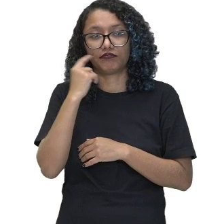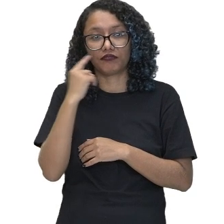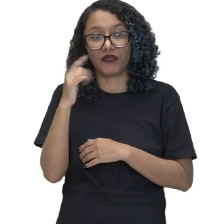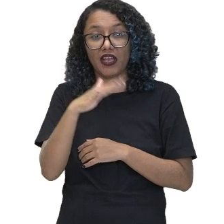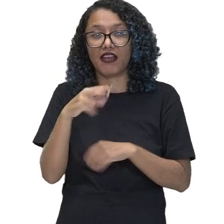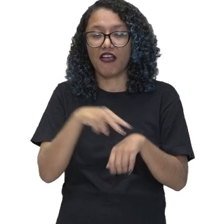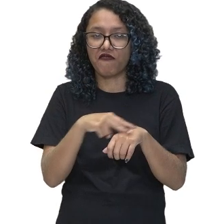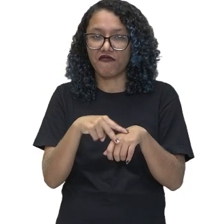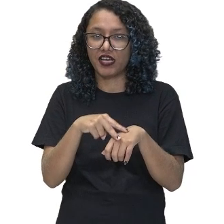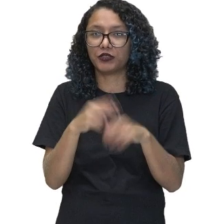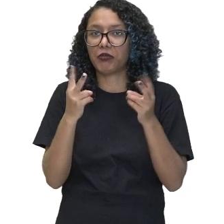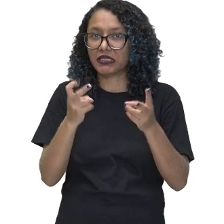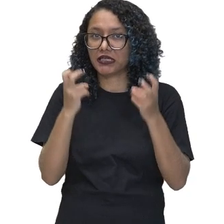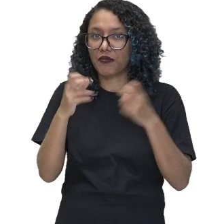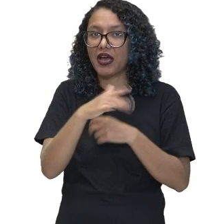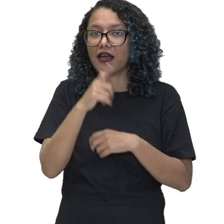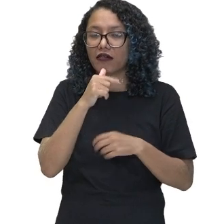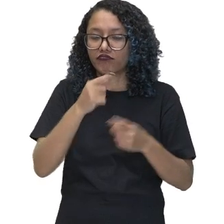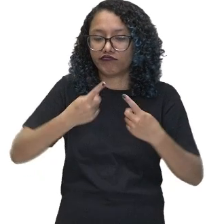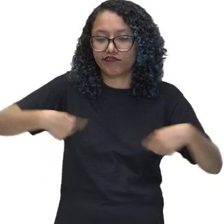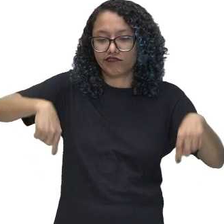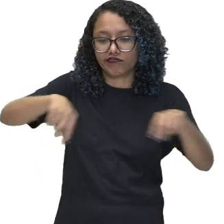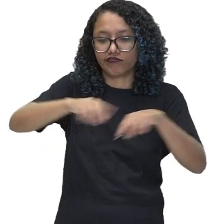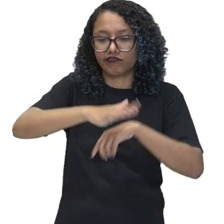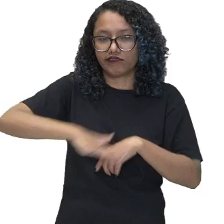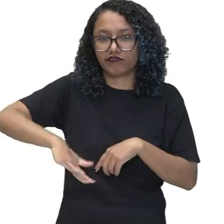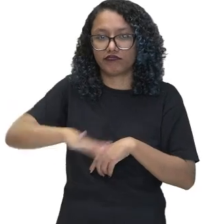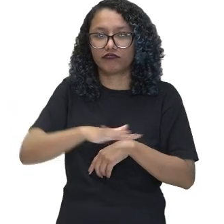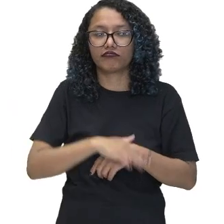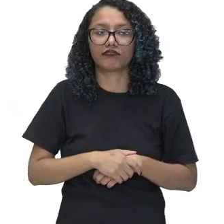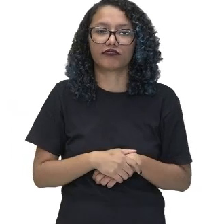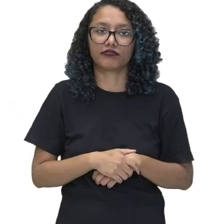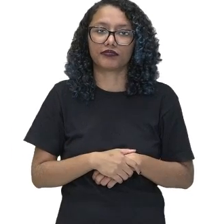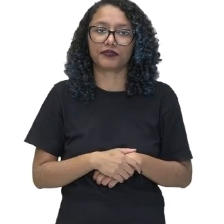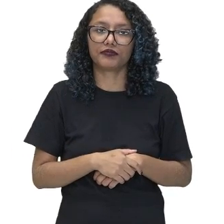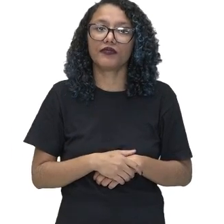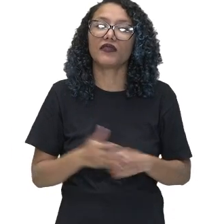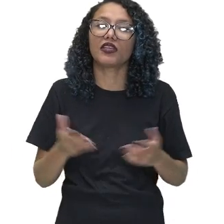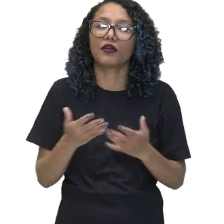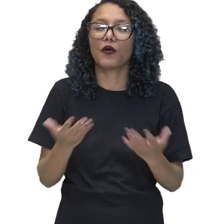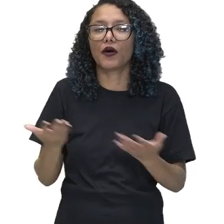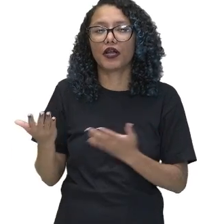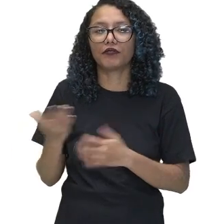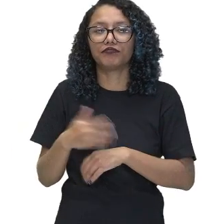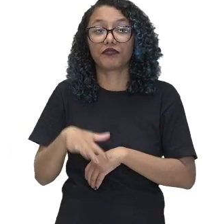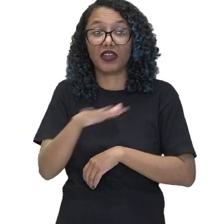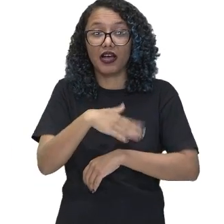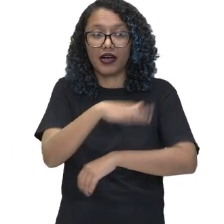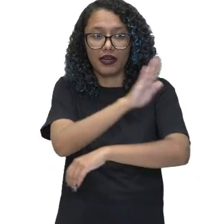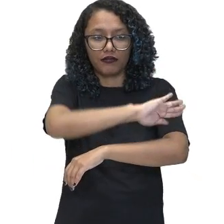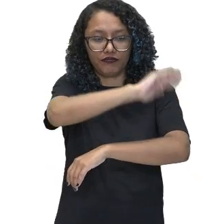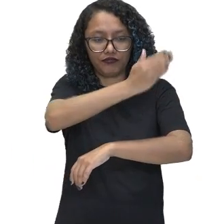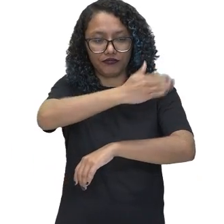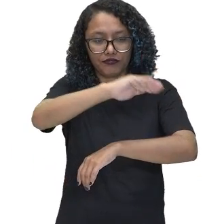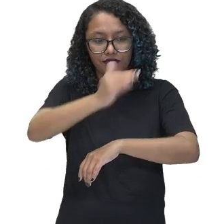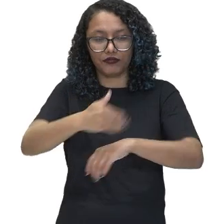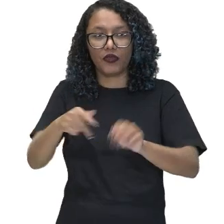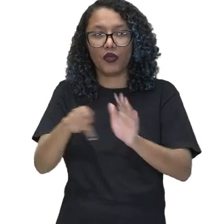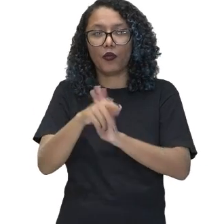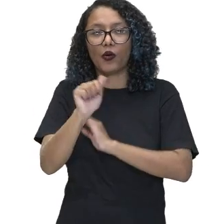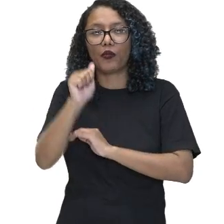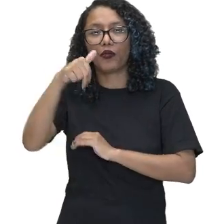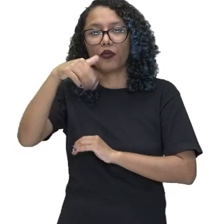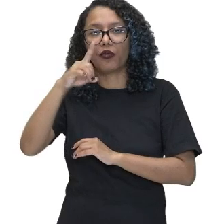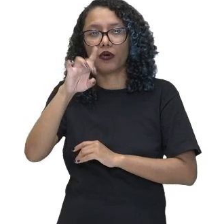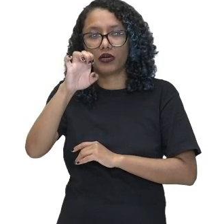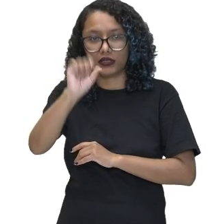Prata. E puxando já para o nosso próximo assunto, a gente traz para vocês a Cordilheira dos Andes.